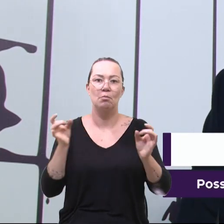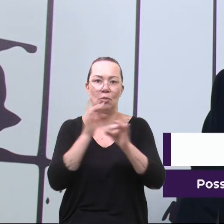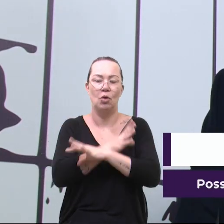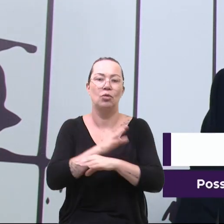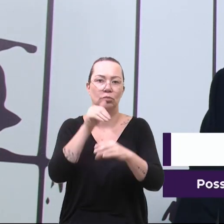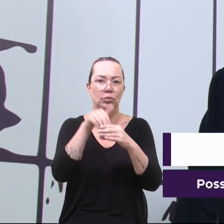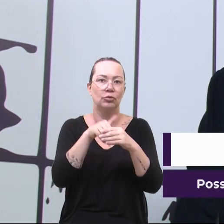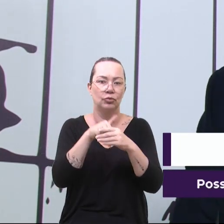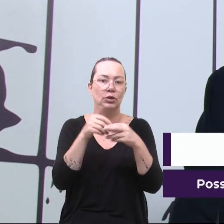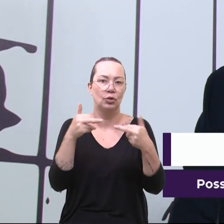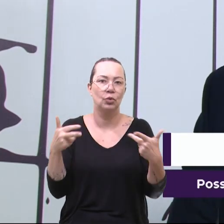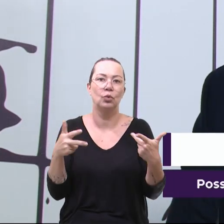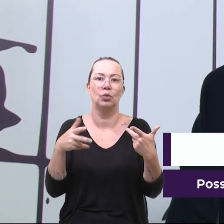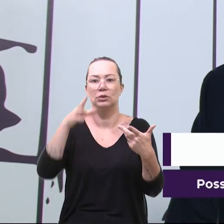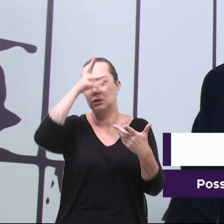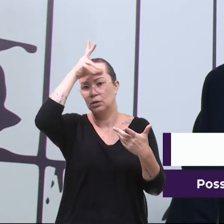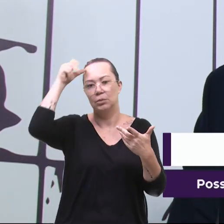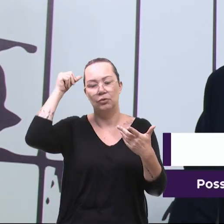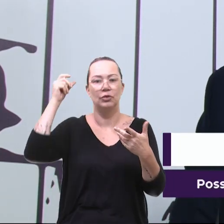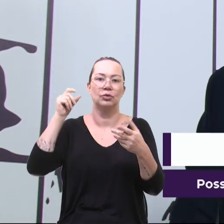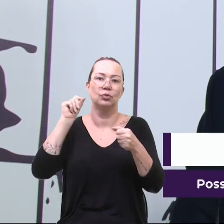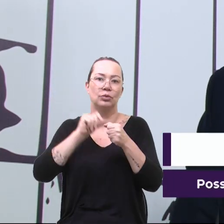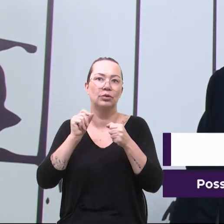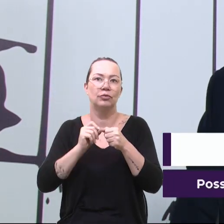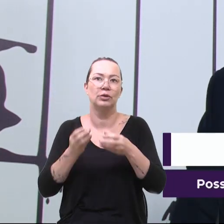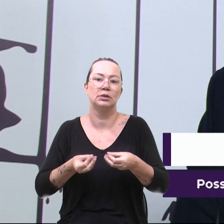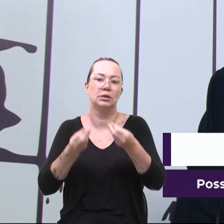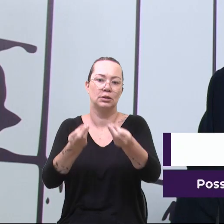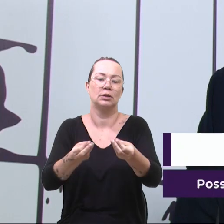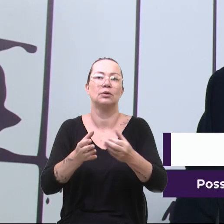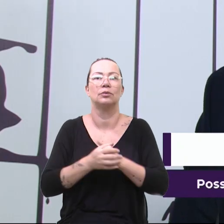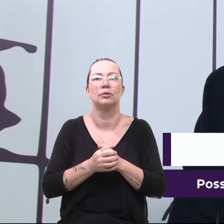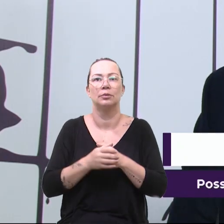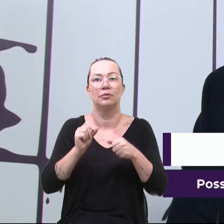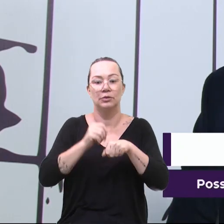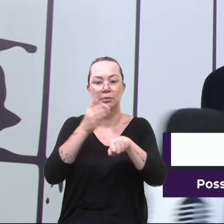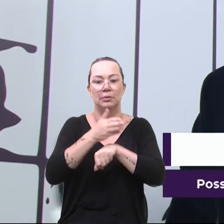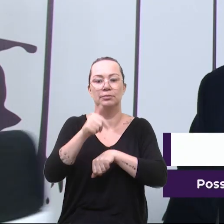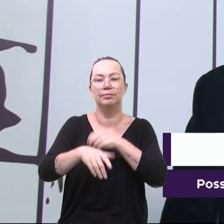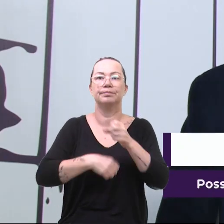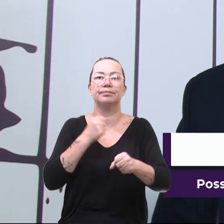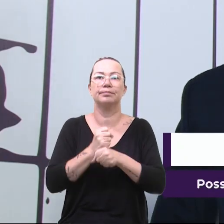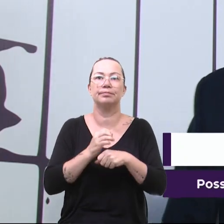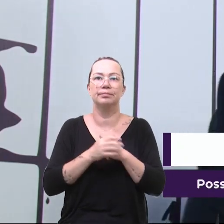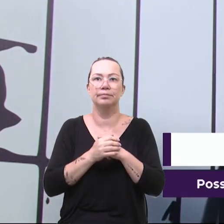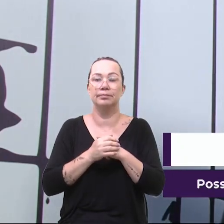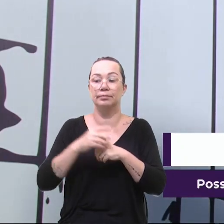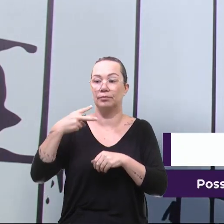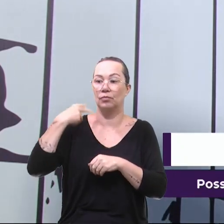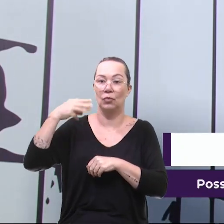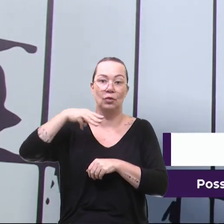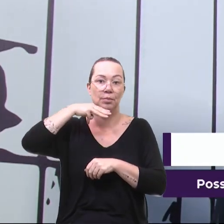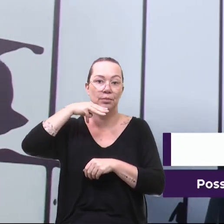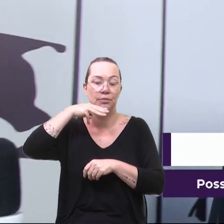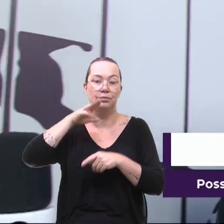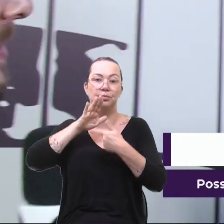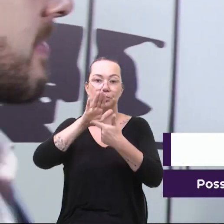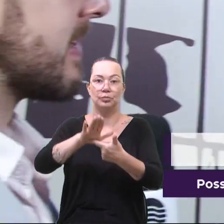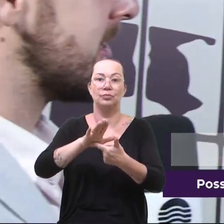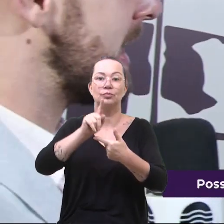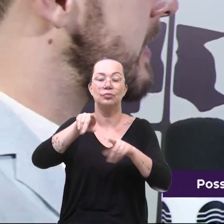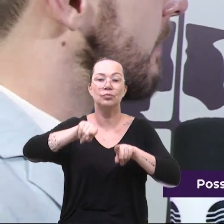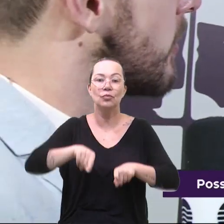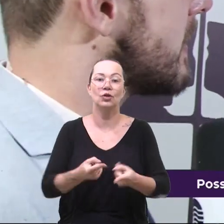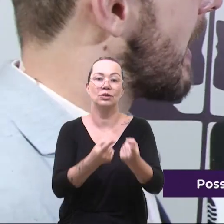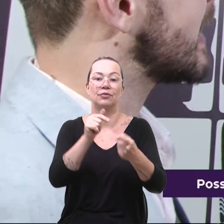projetos que o Executivo estava necessitando para pôr em prática este ano. A vereadora Marisol trouxe há pouco que um dos desafios